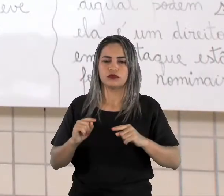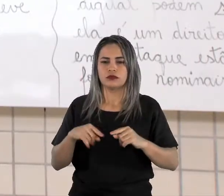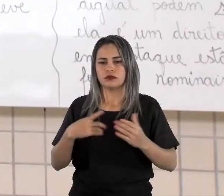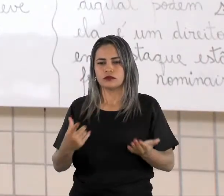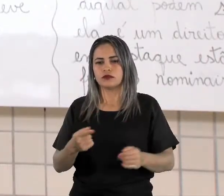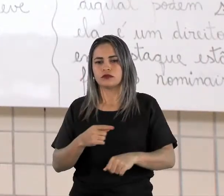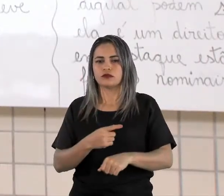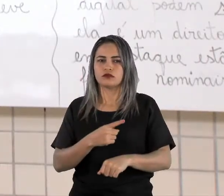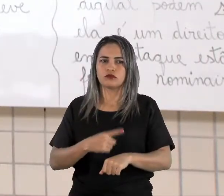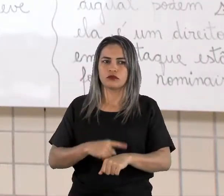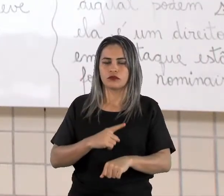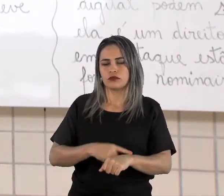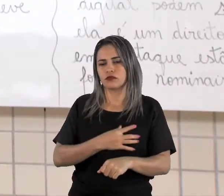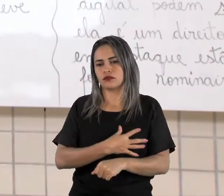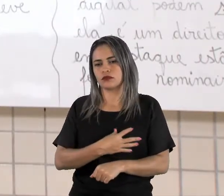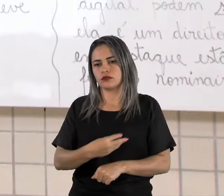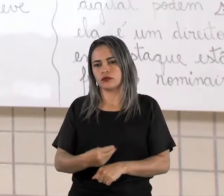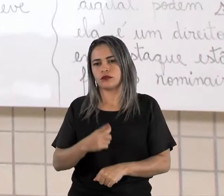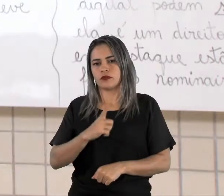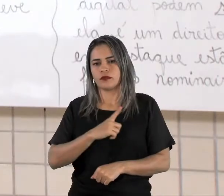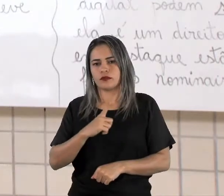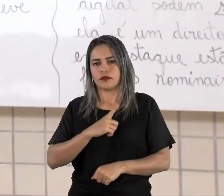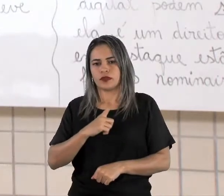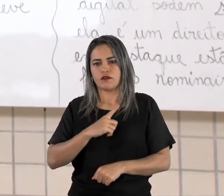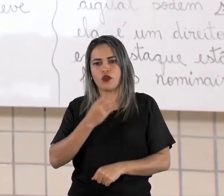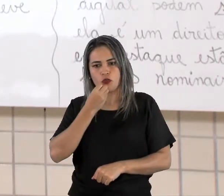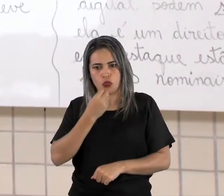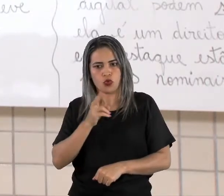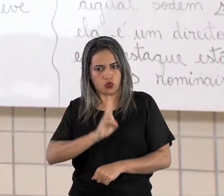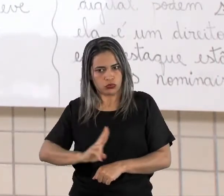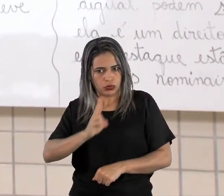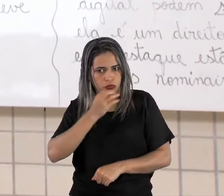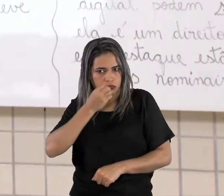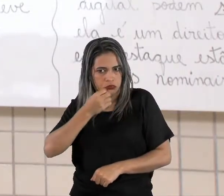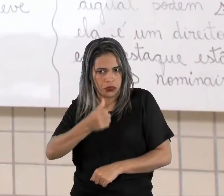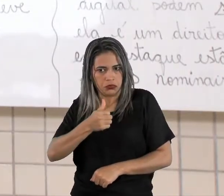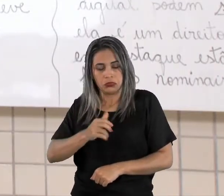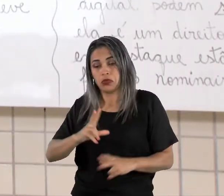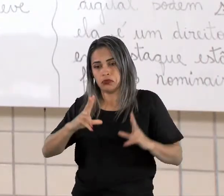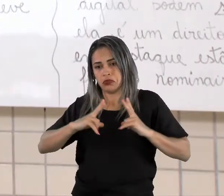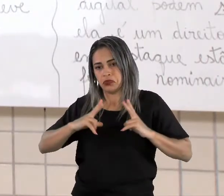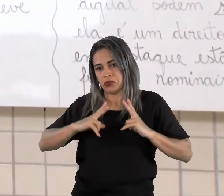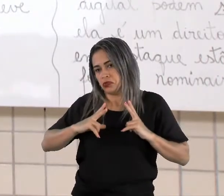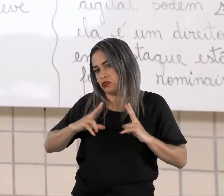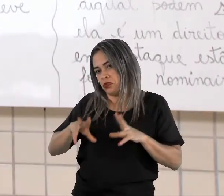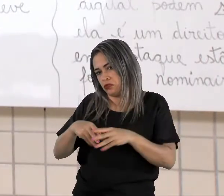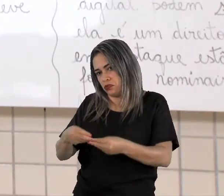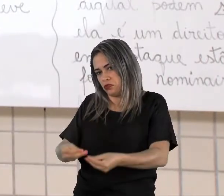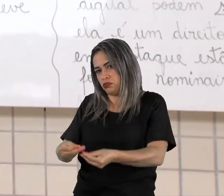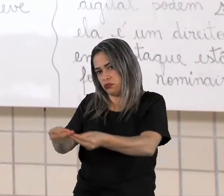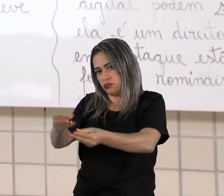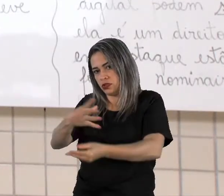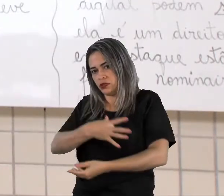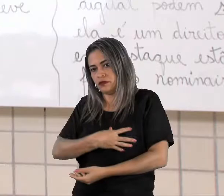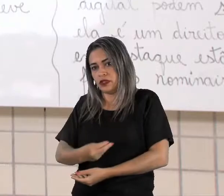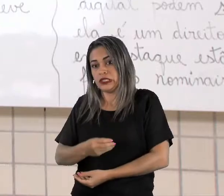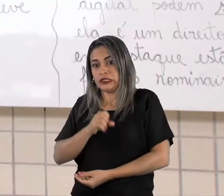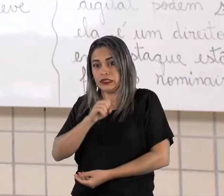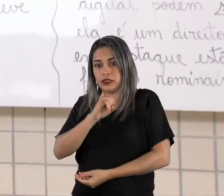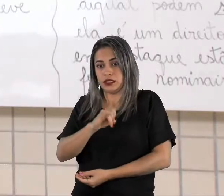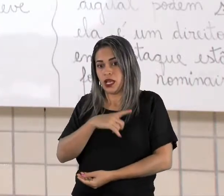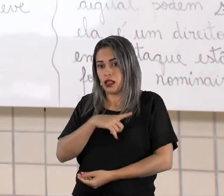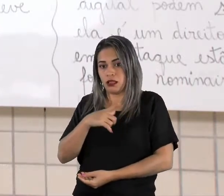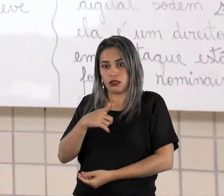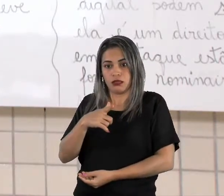filho ele estiver fazendo um bom uso, então a privacidade ela vai ser um privilégio para esse filho. Se ele não estiver